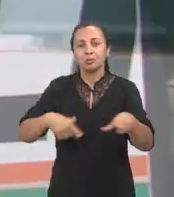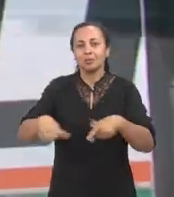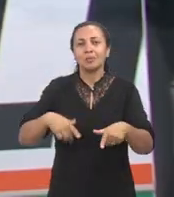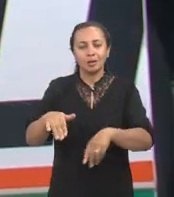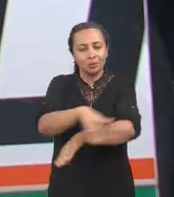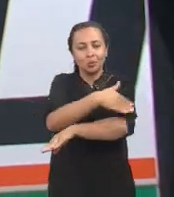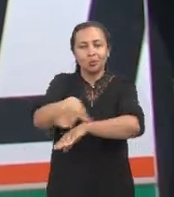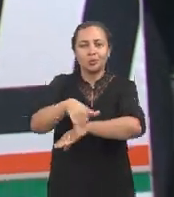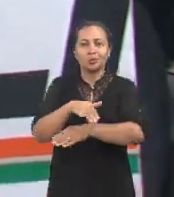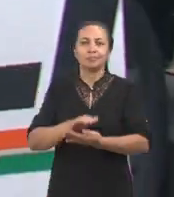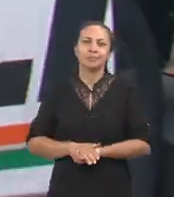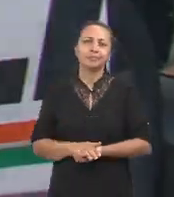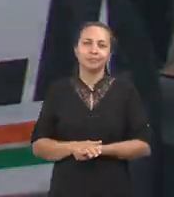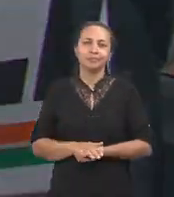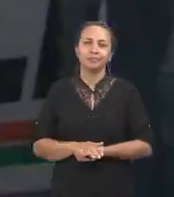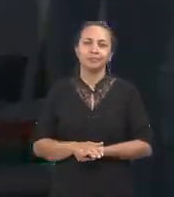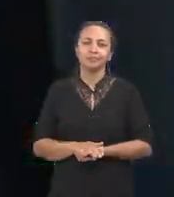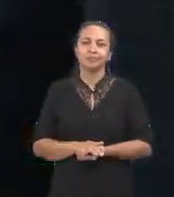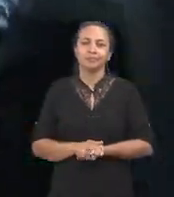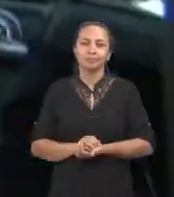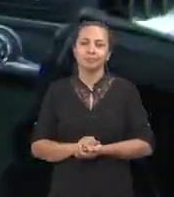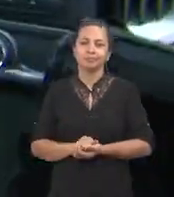nas ruas e